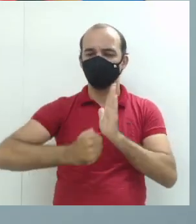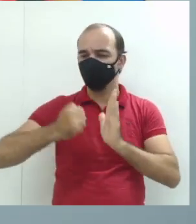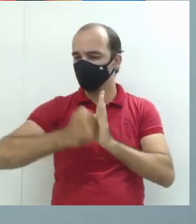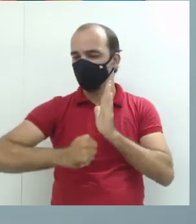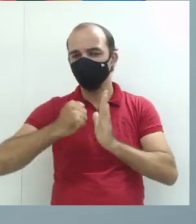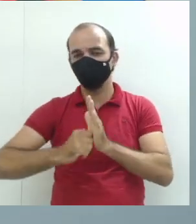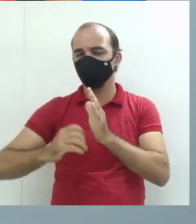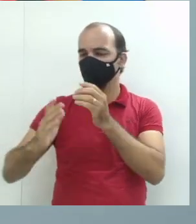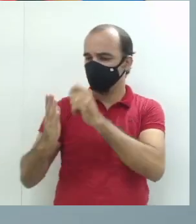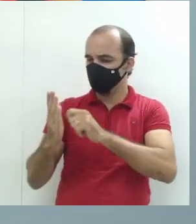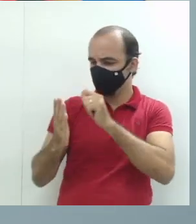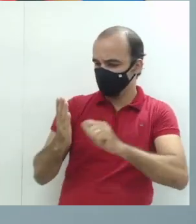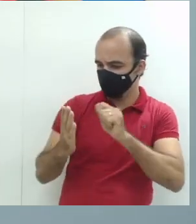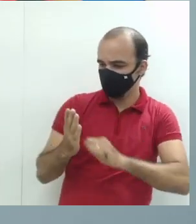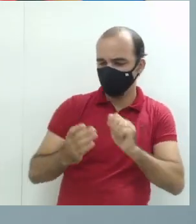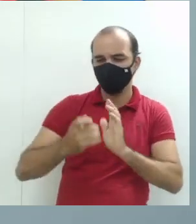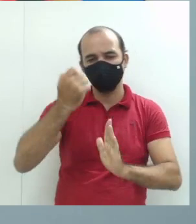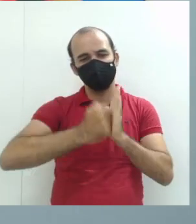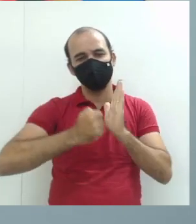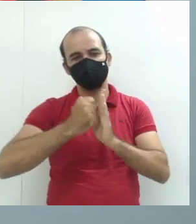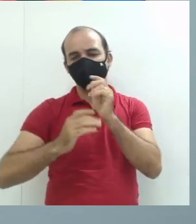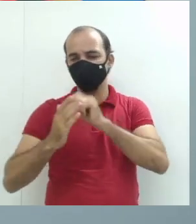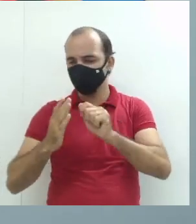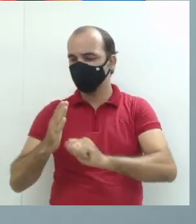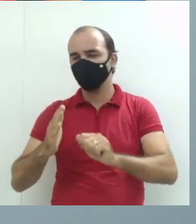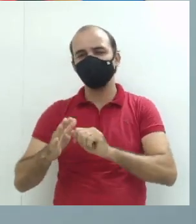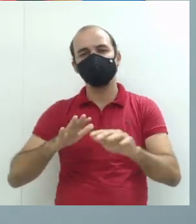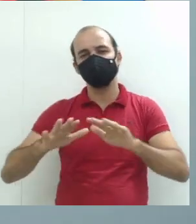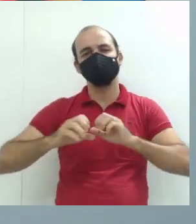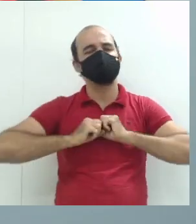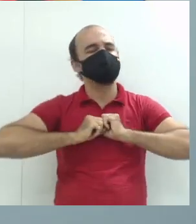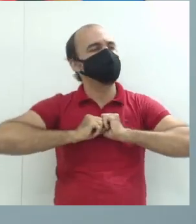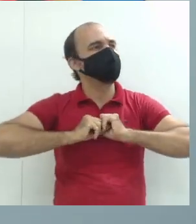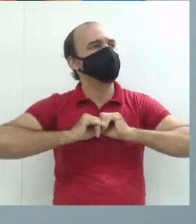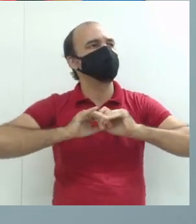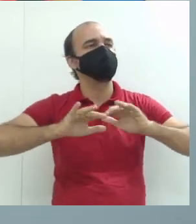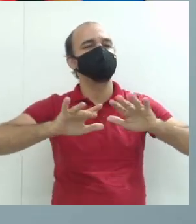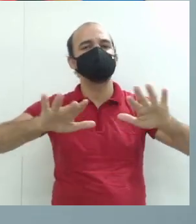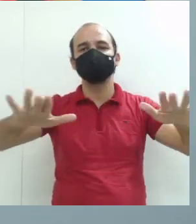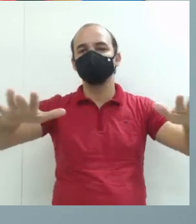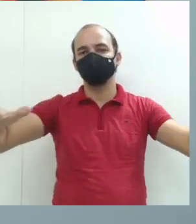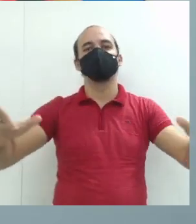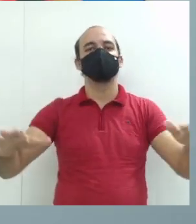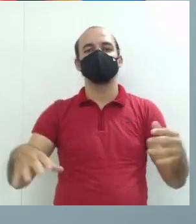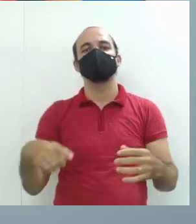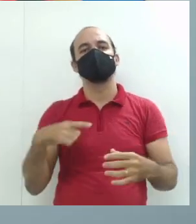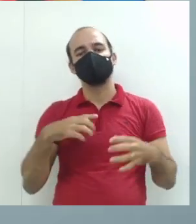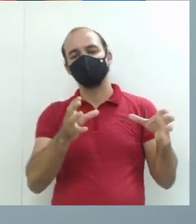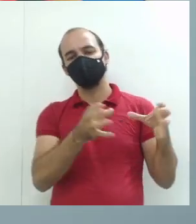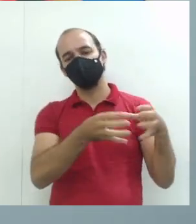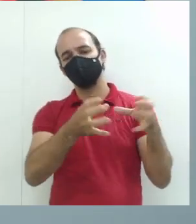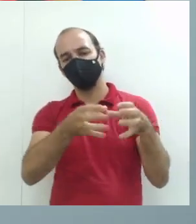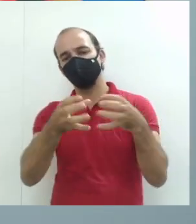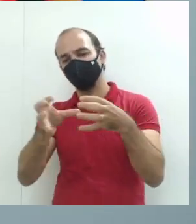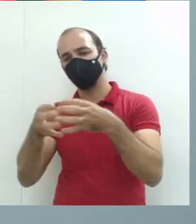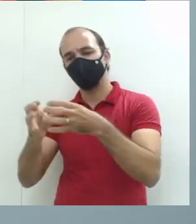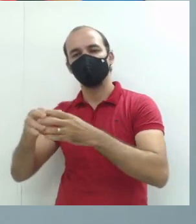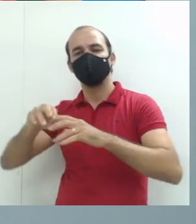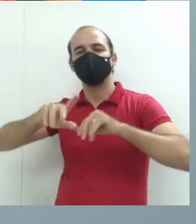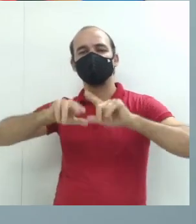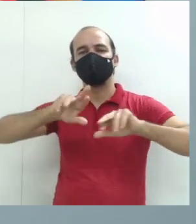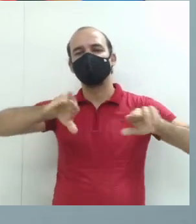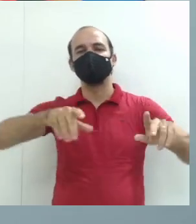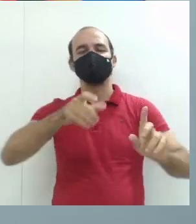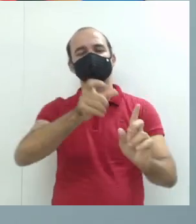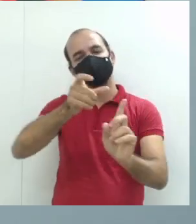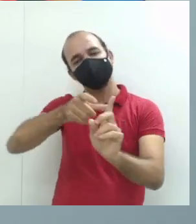as bandas de rock da década de 80 vão explodir, né, trazendo esse